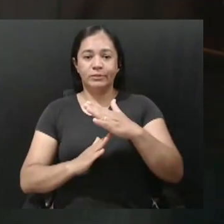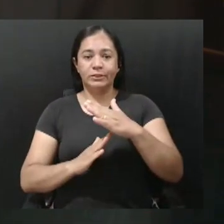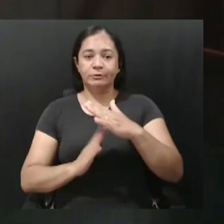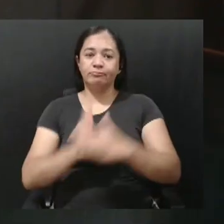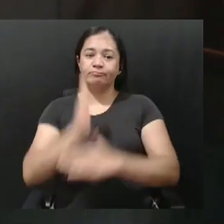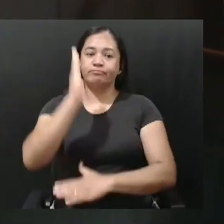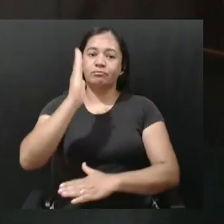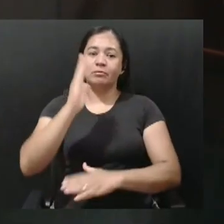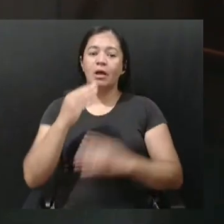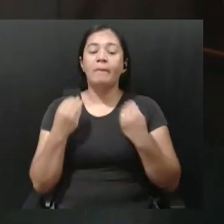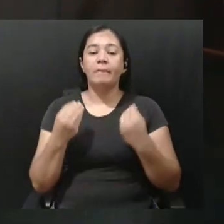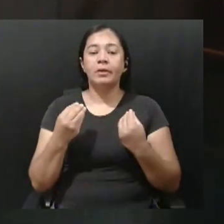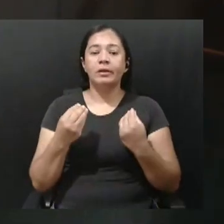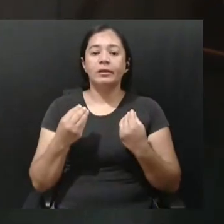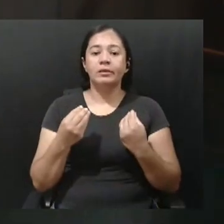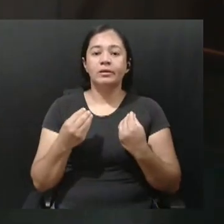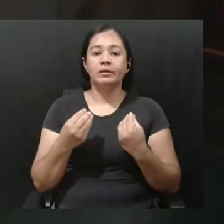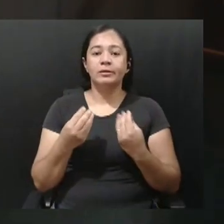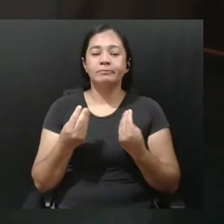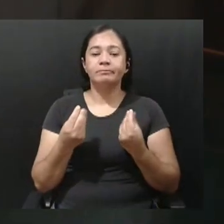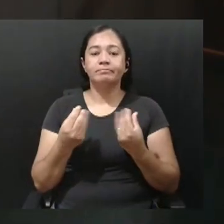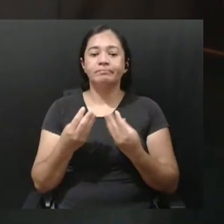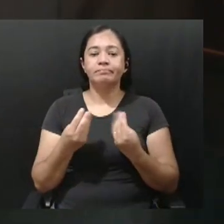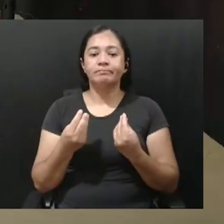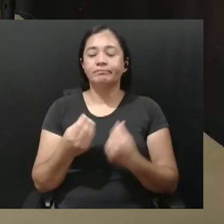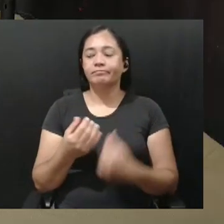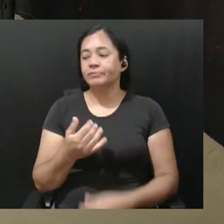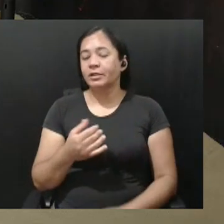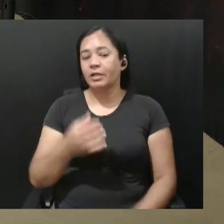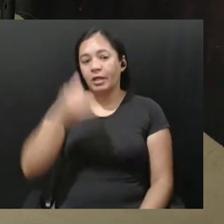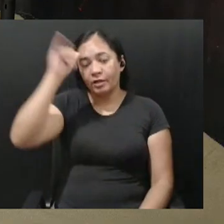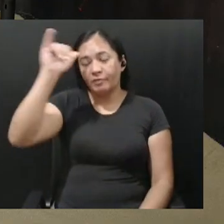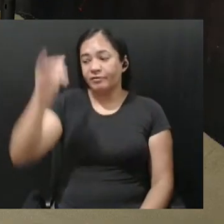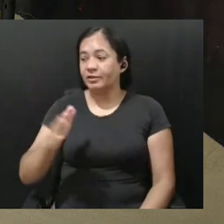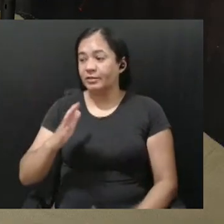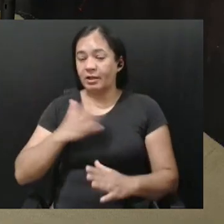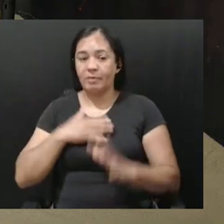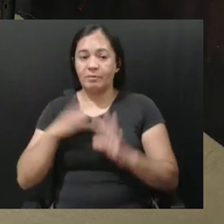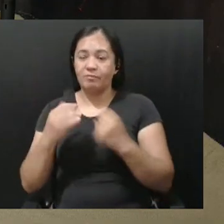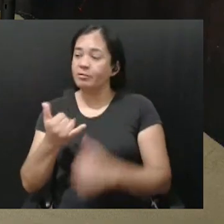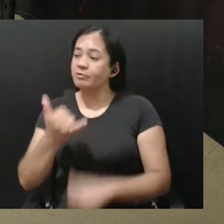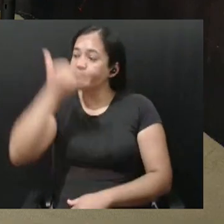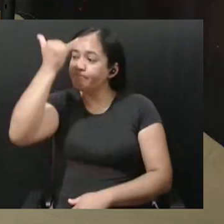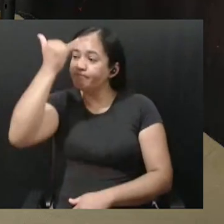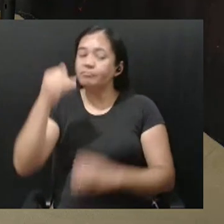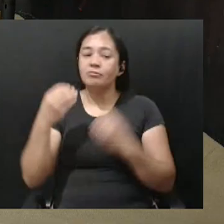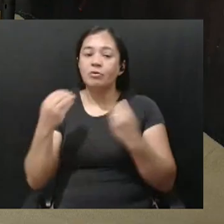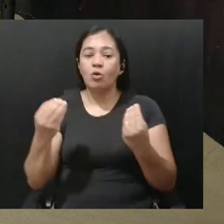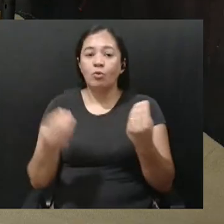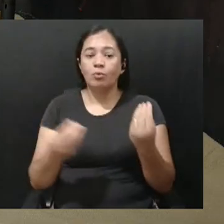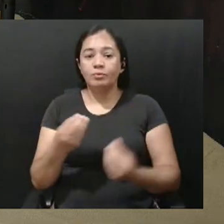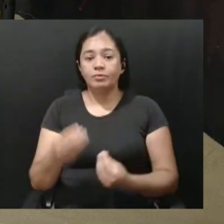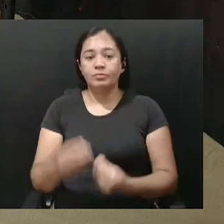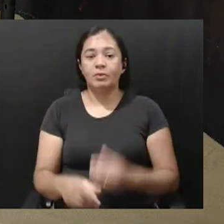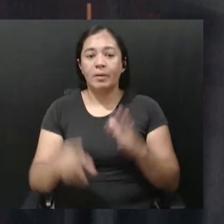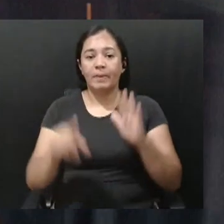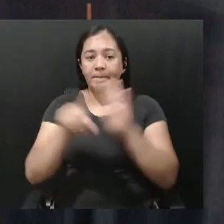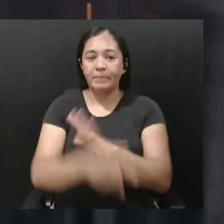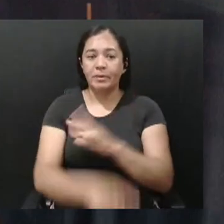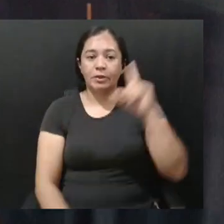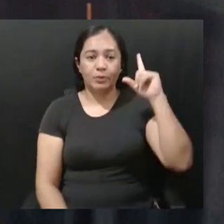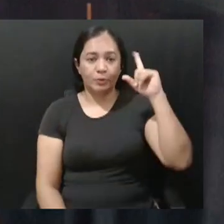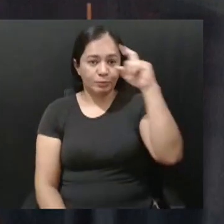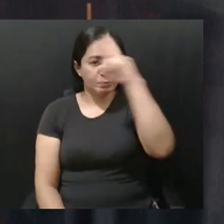não frustrar a minha família nesse momento? É uma pergunta difícil, né? Porque,